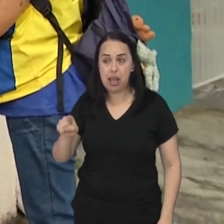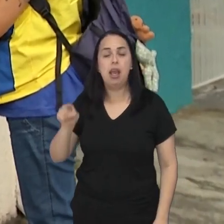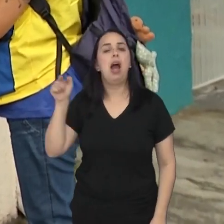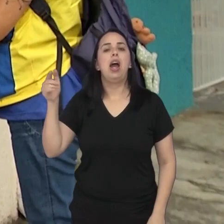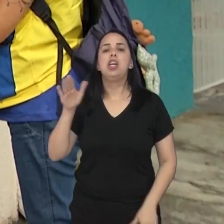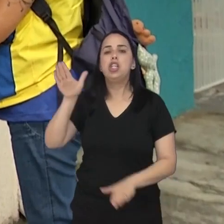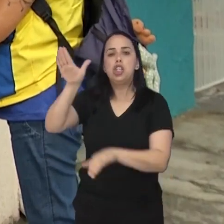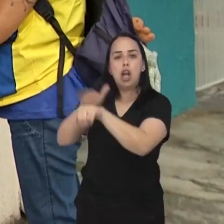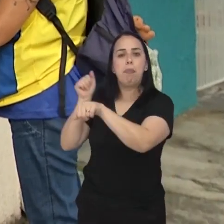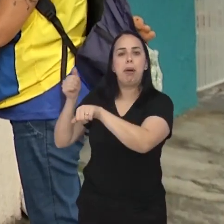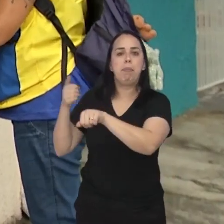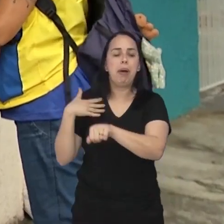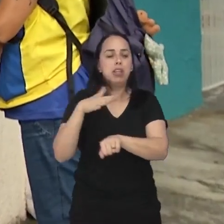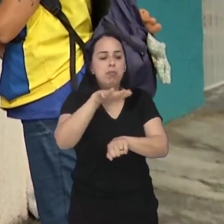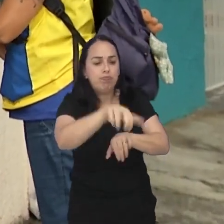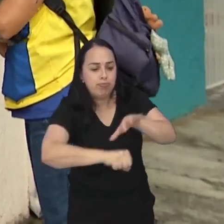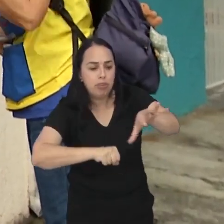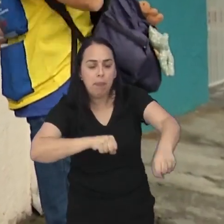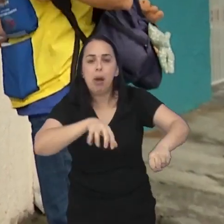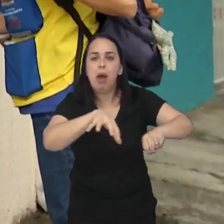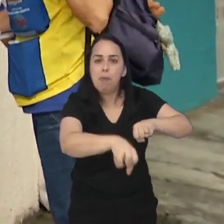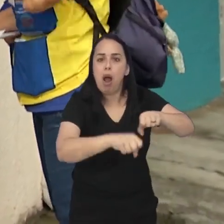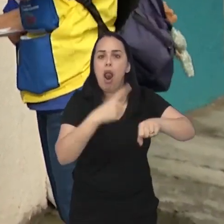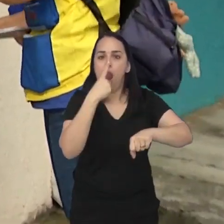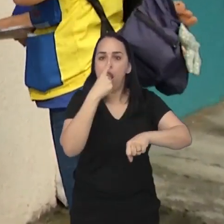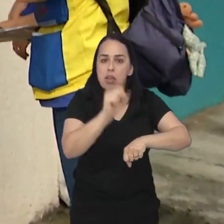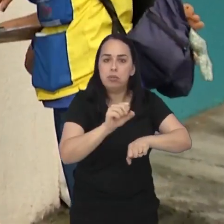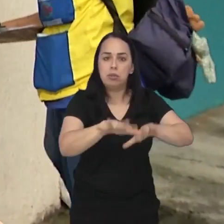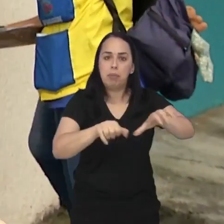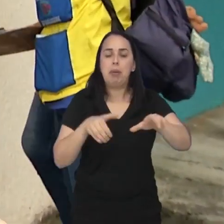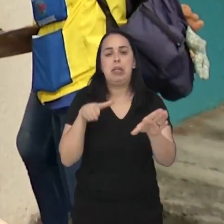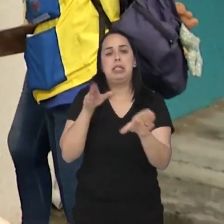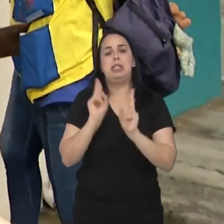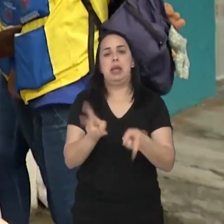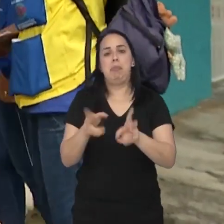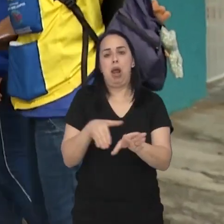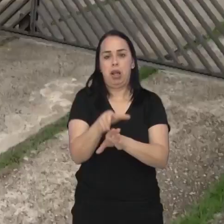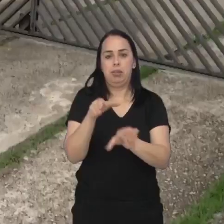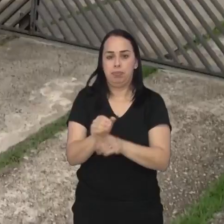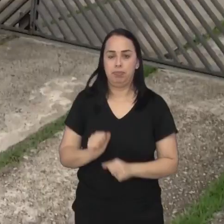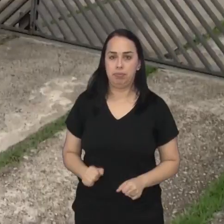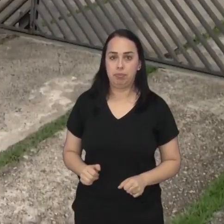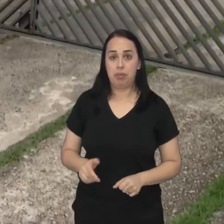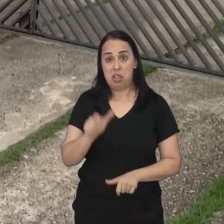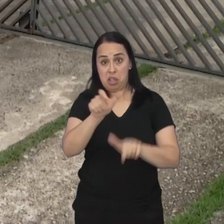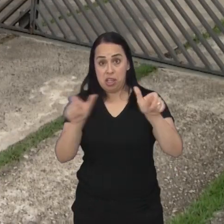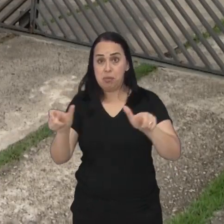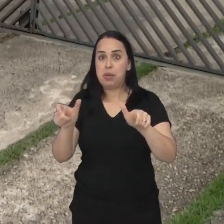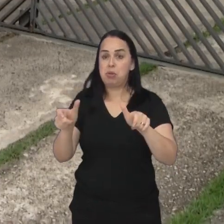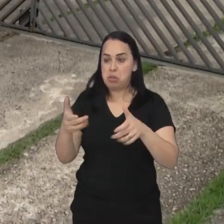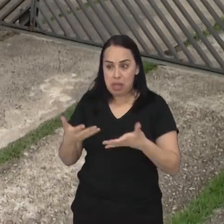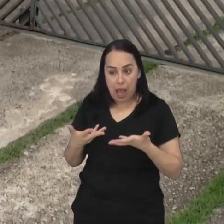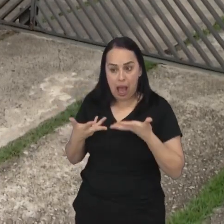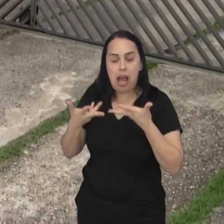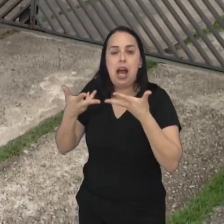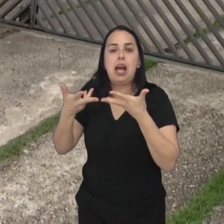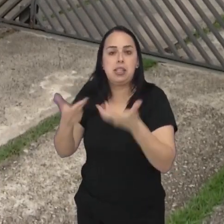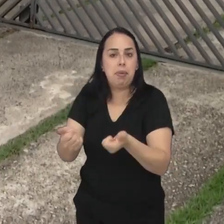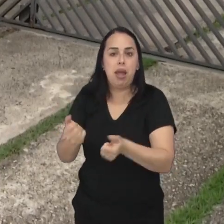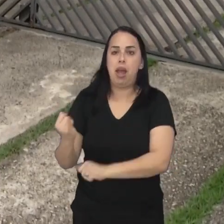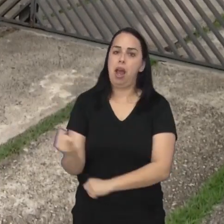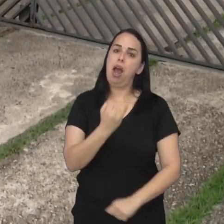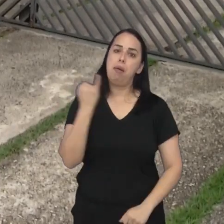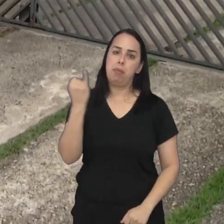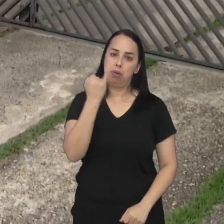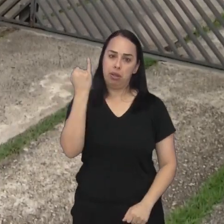necessário para retirar algum tipo de criadouro do local e passamos sempre a orientação. A receptividade da população é fundamental